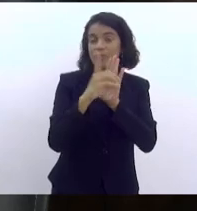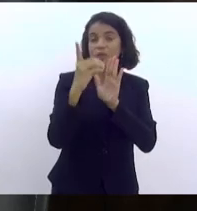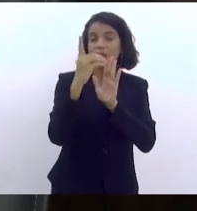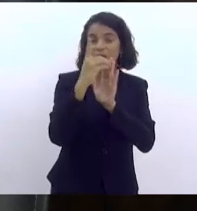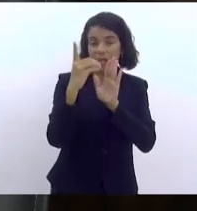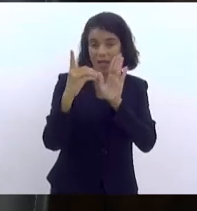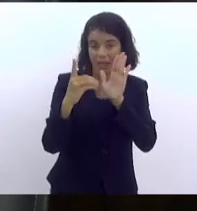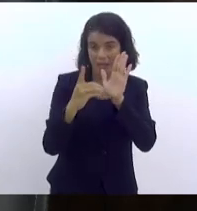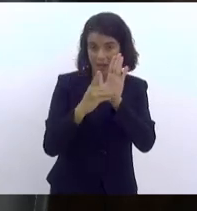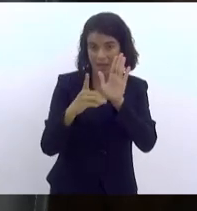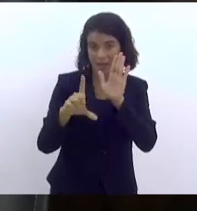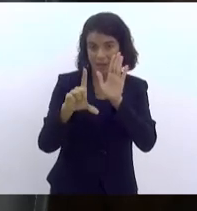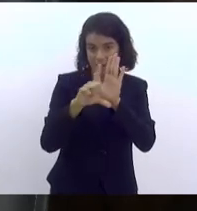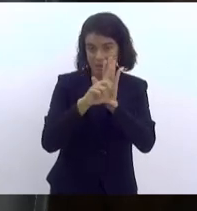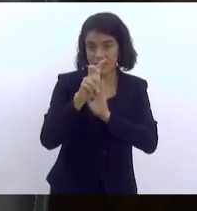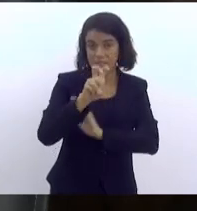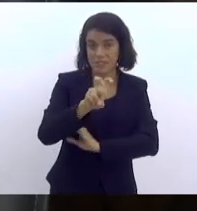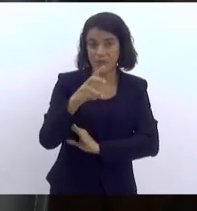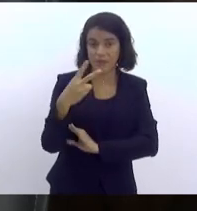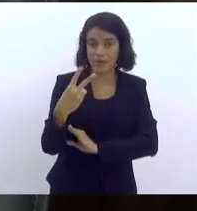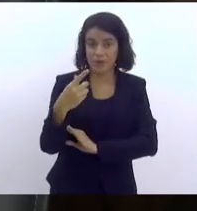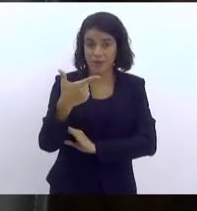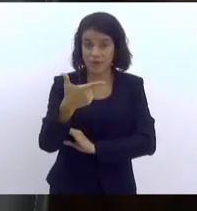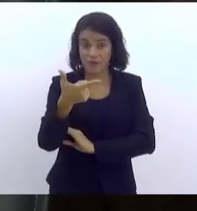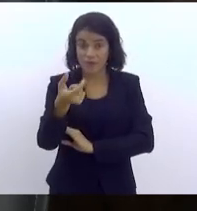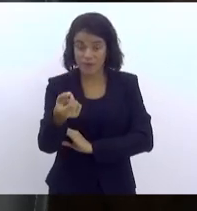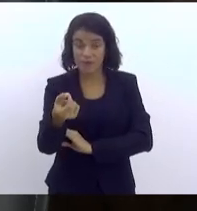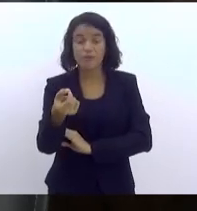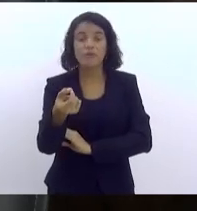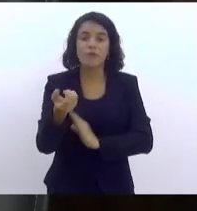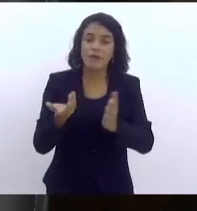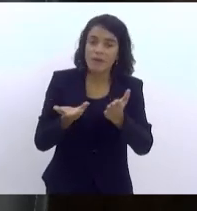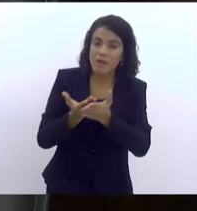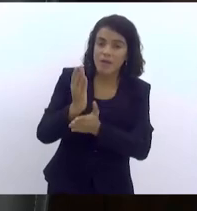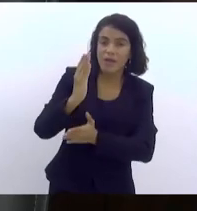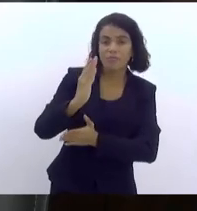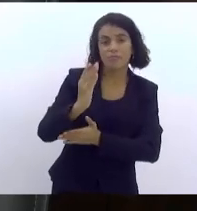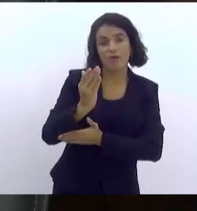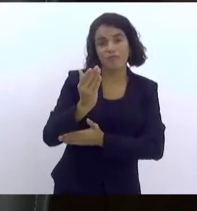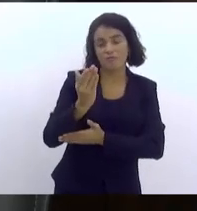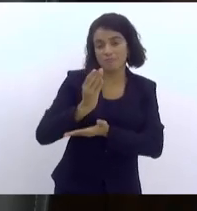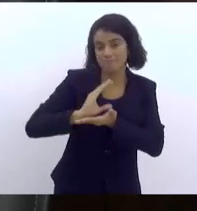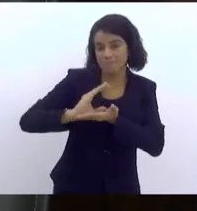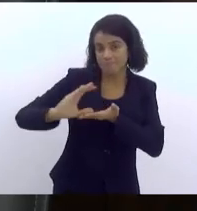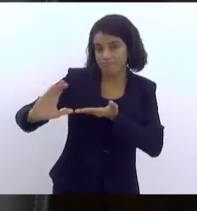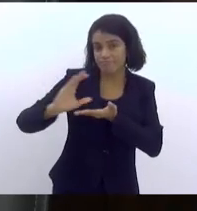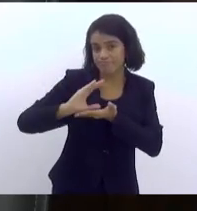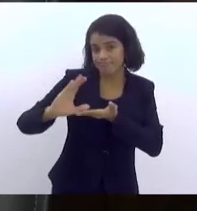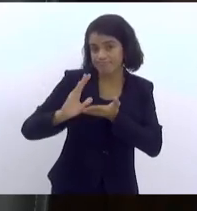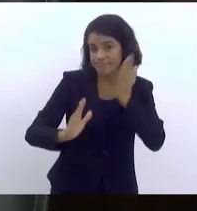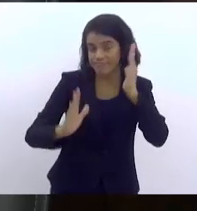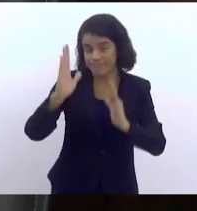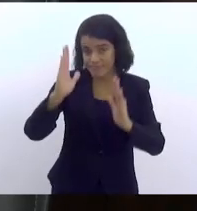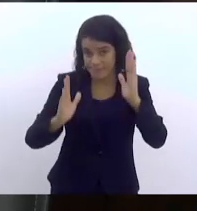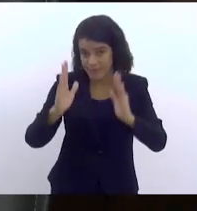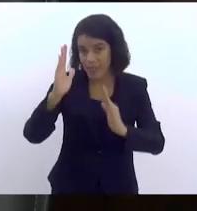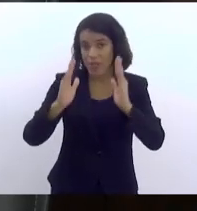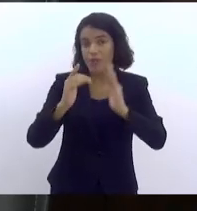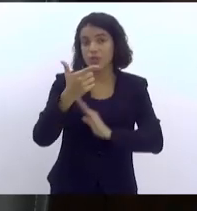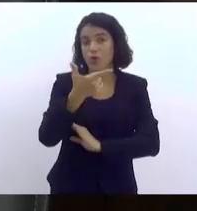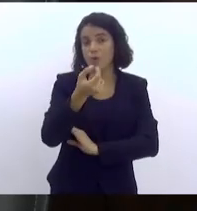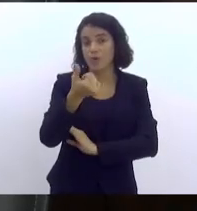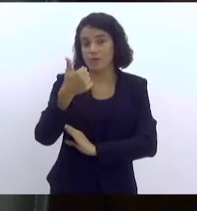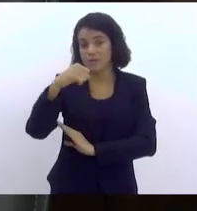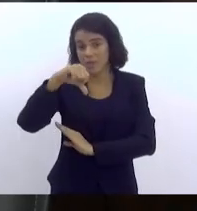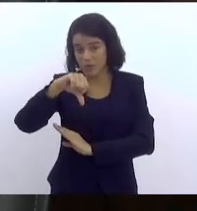legislativo 52 de 20 que a prova as contas do Poder Executivo referente ao ano de 2019